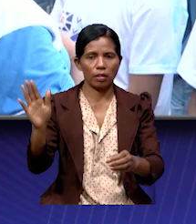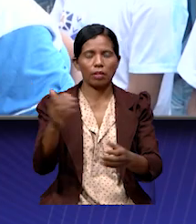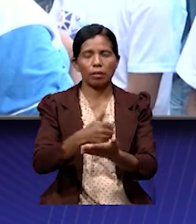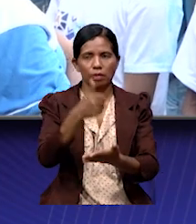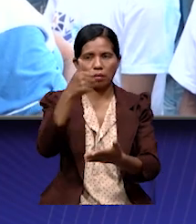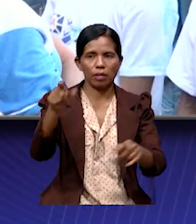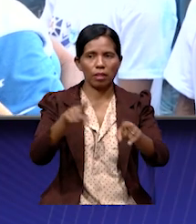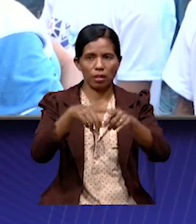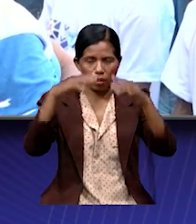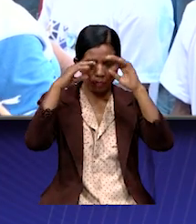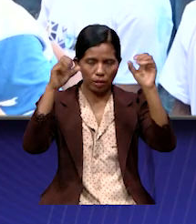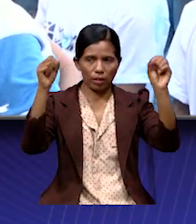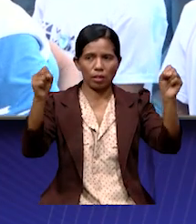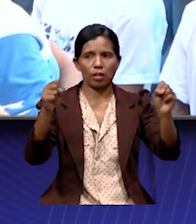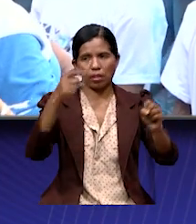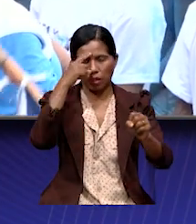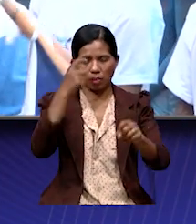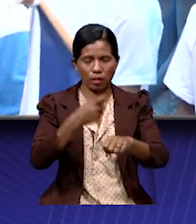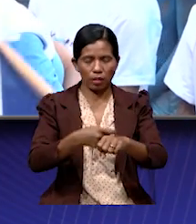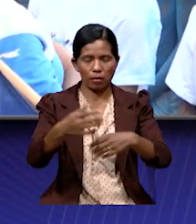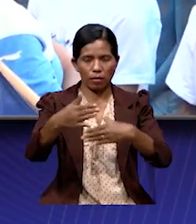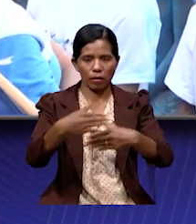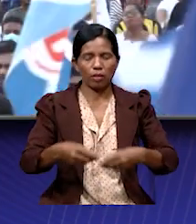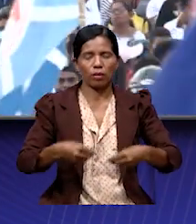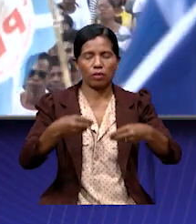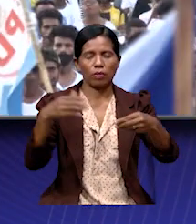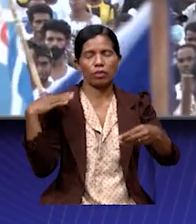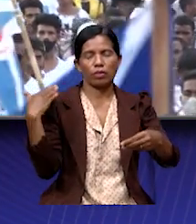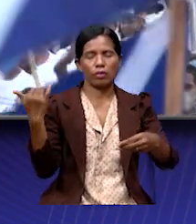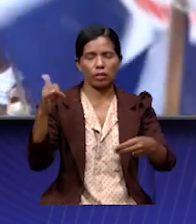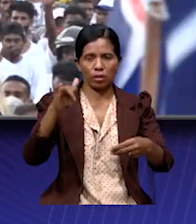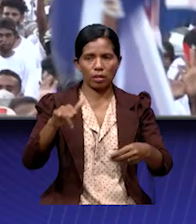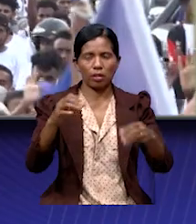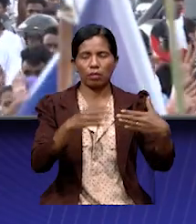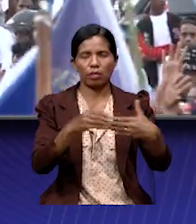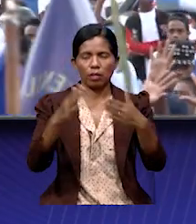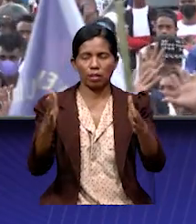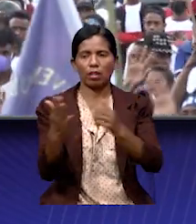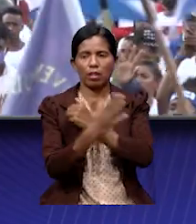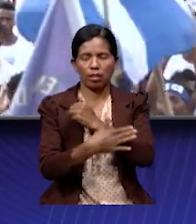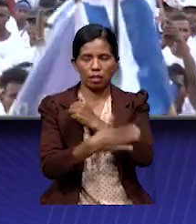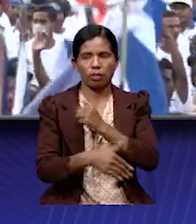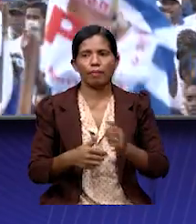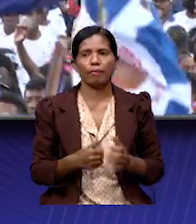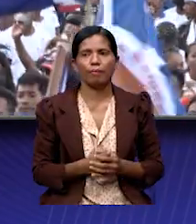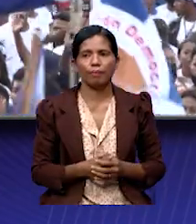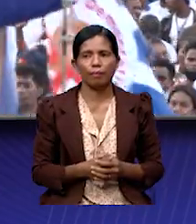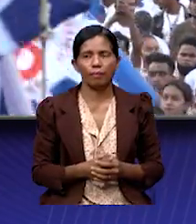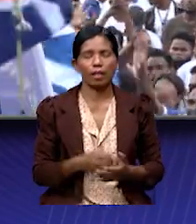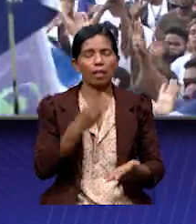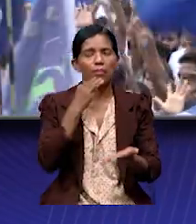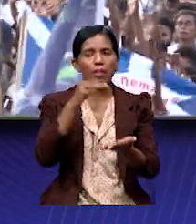sai Presidente Republika tamba tempo ona atu fo geração fon sira atu lidera nasau ne. Mensagem